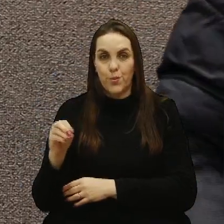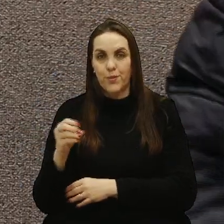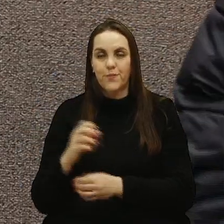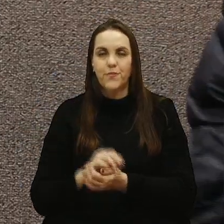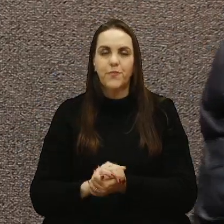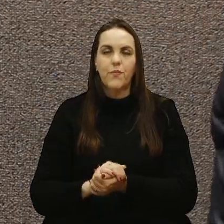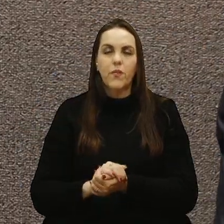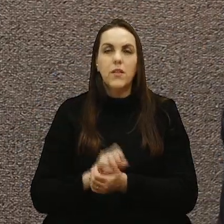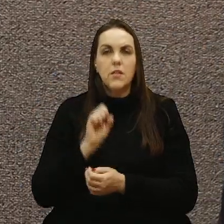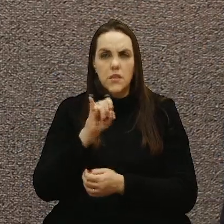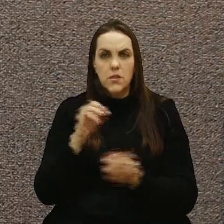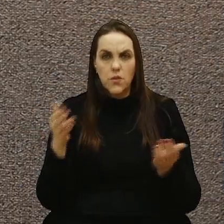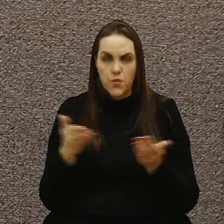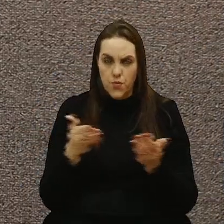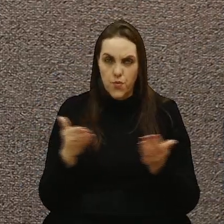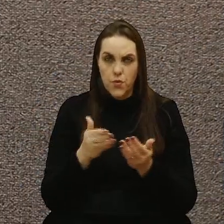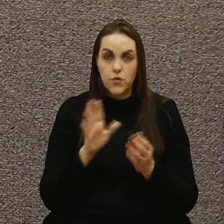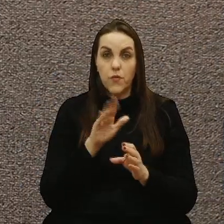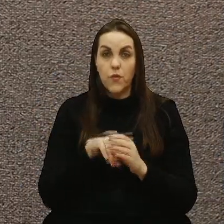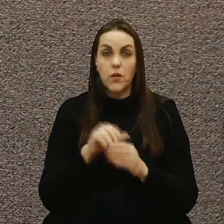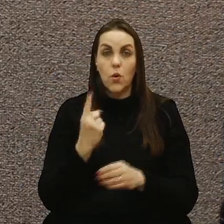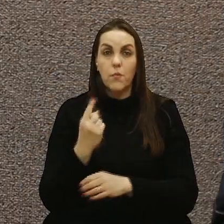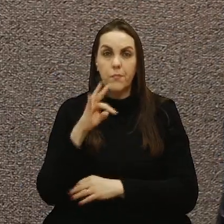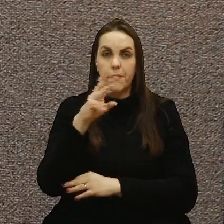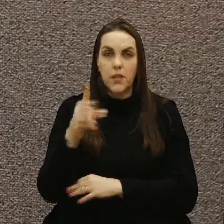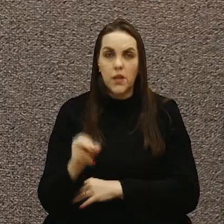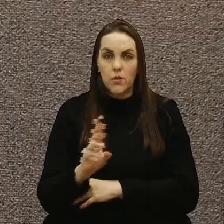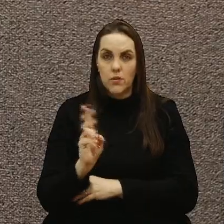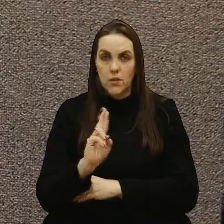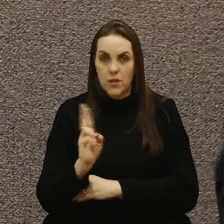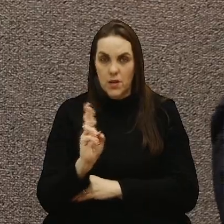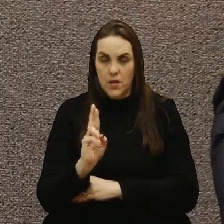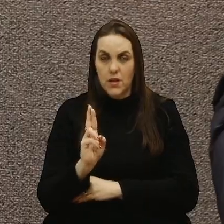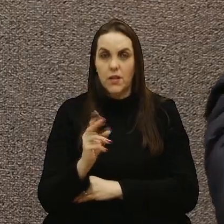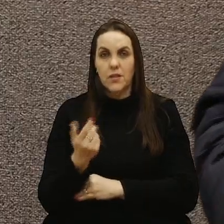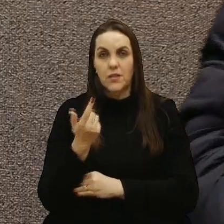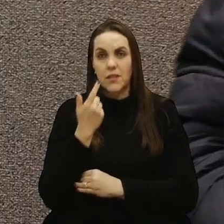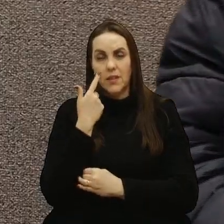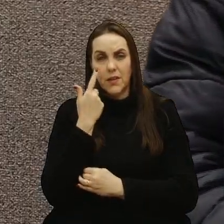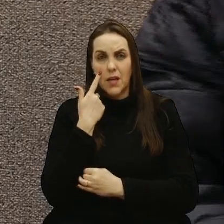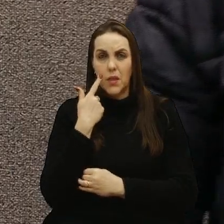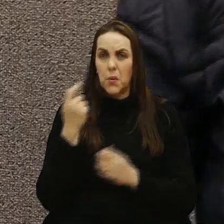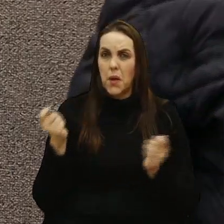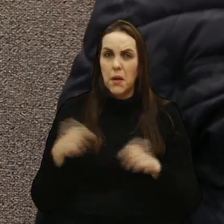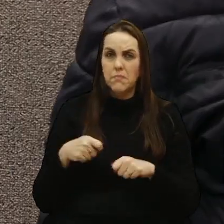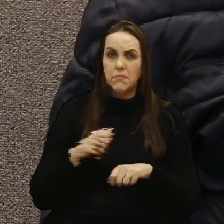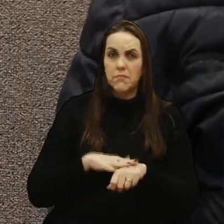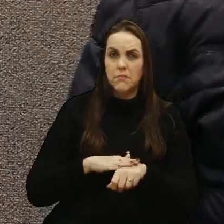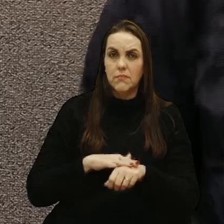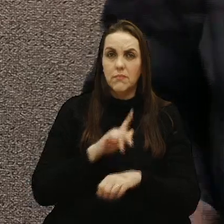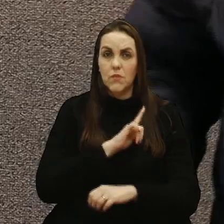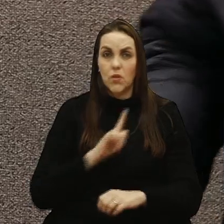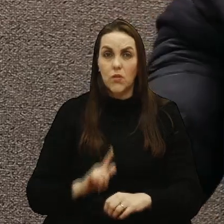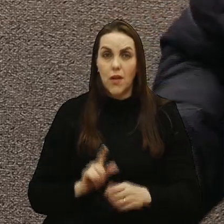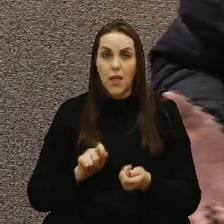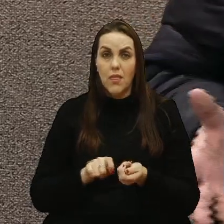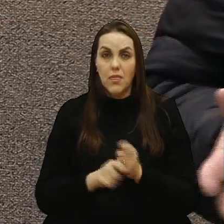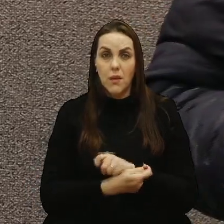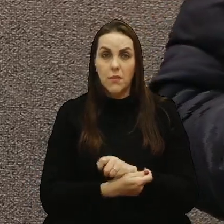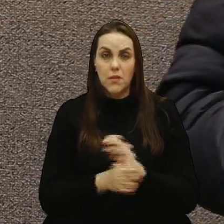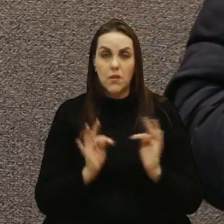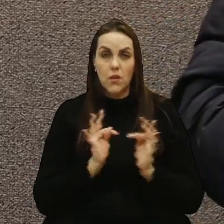se hoje nós estamos aqui votando R$1 milhão, que vejam, não é incompetência do governo, é uma adequação técnica